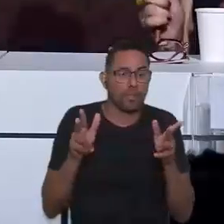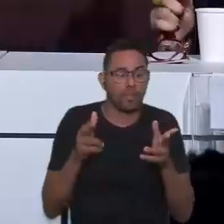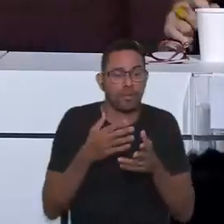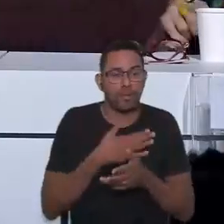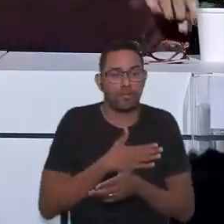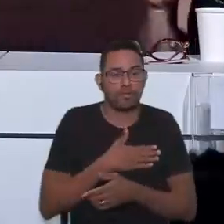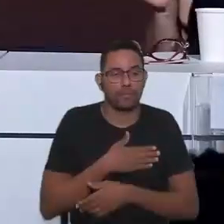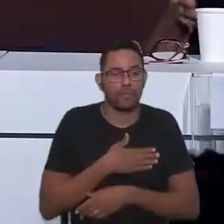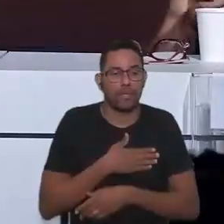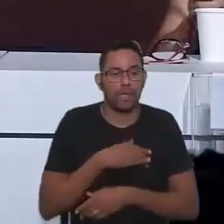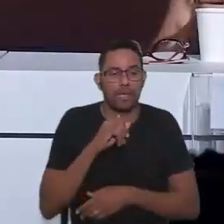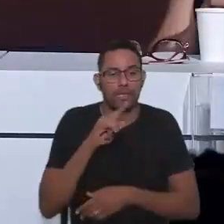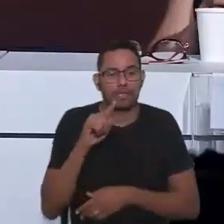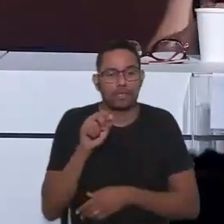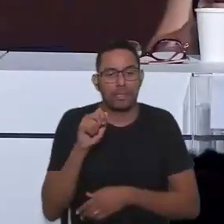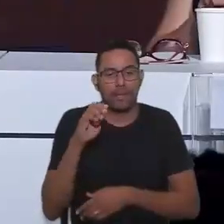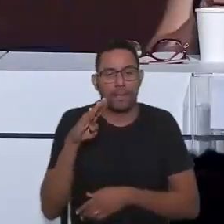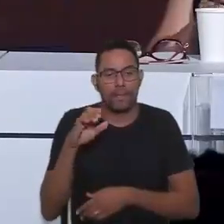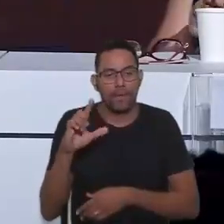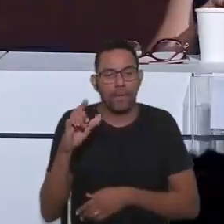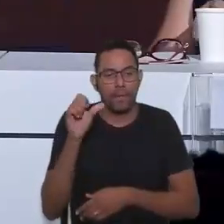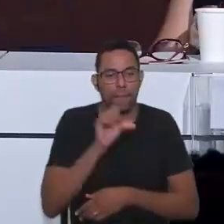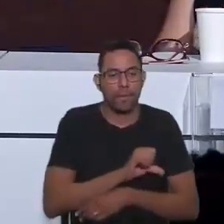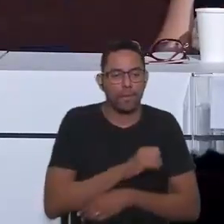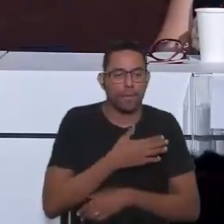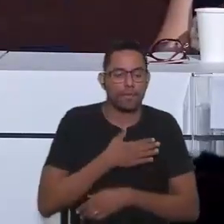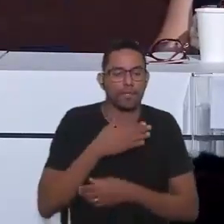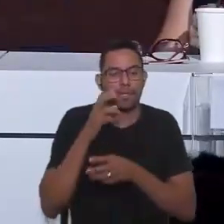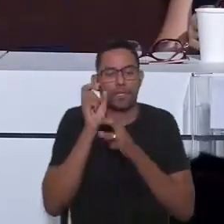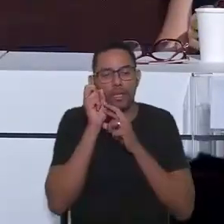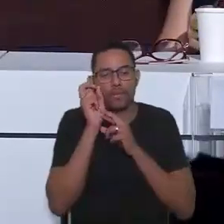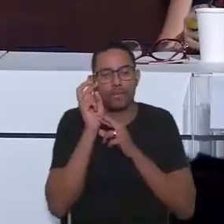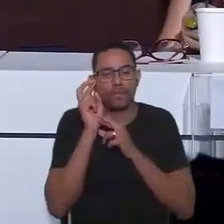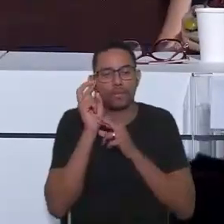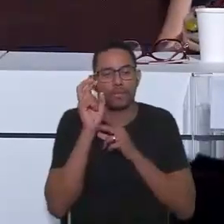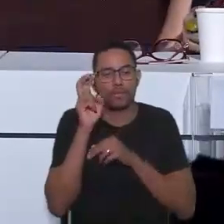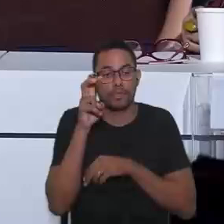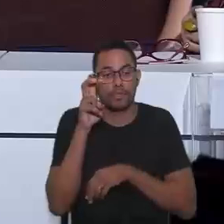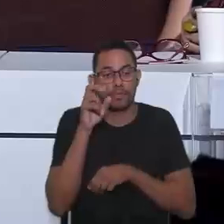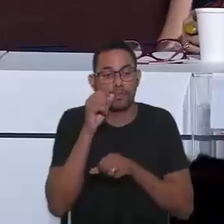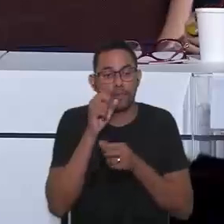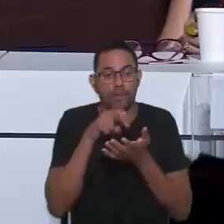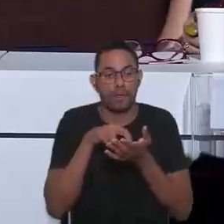Isabela ainda era pior do que eu, porque eu normalmente deitava às 5 da manhã, ela deitava às 7.